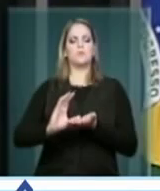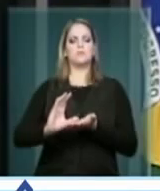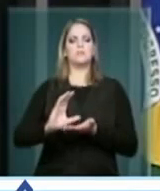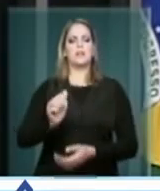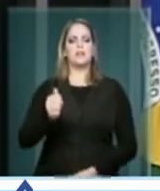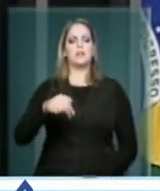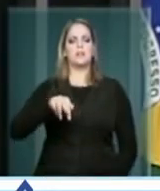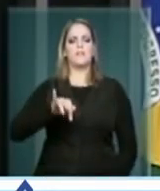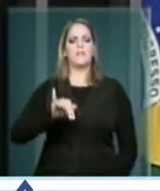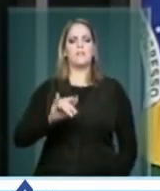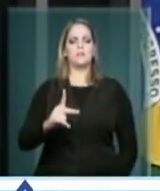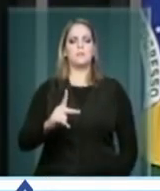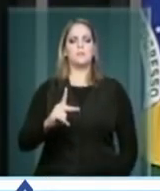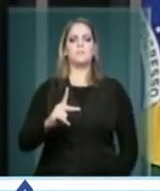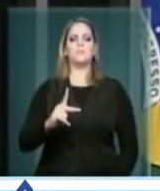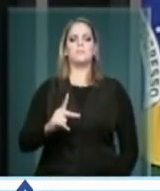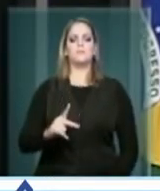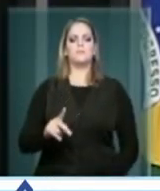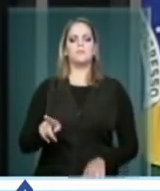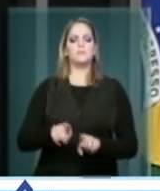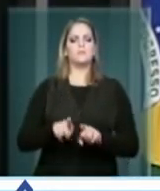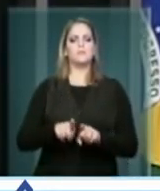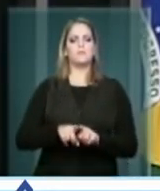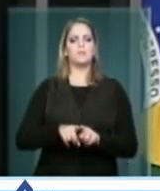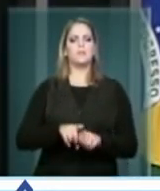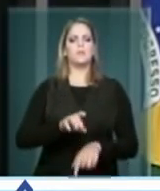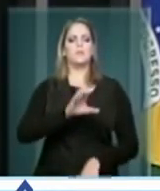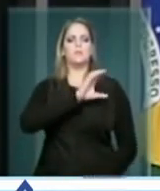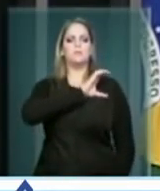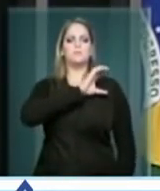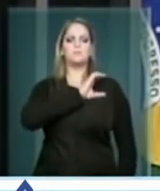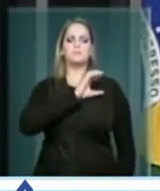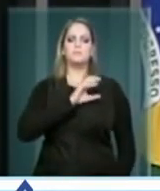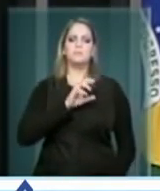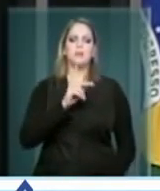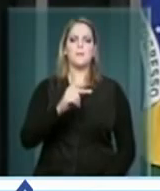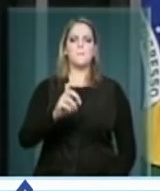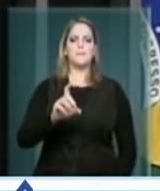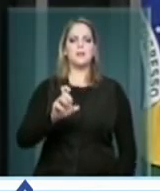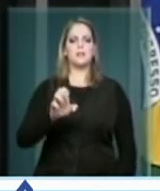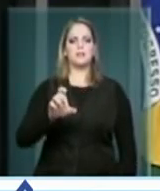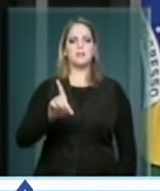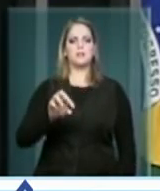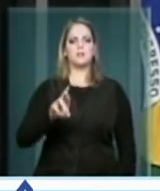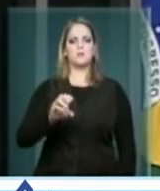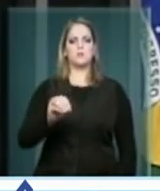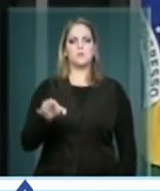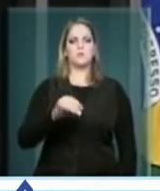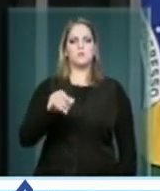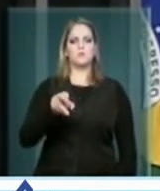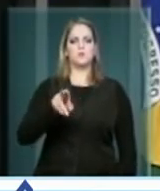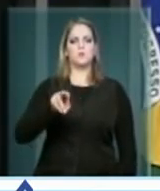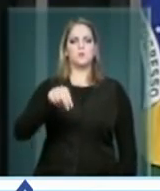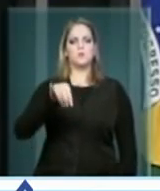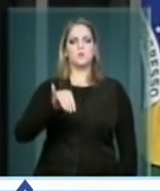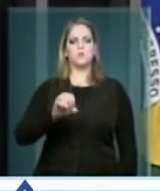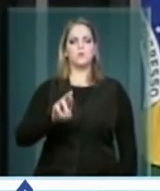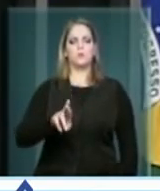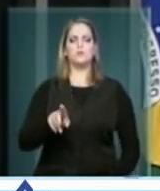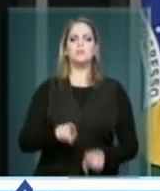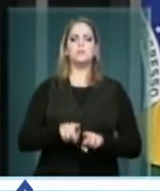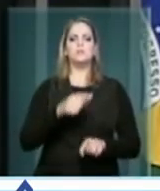ANFIP, o coordenador da mesa dos Conselhos Representantes, Pedro Dimitri Júnior, e o Floriano